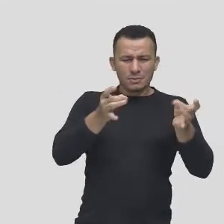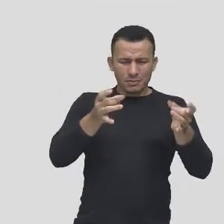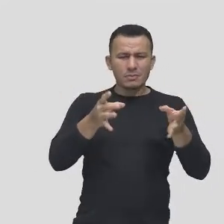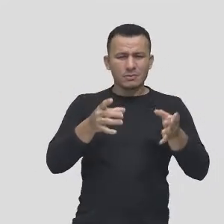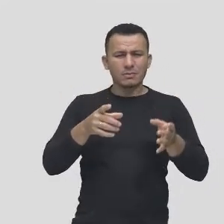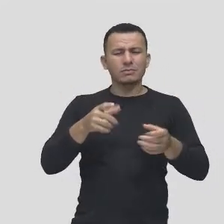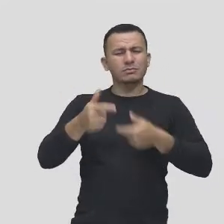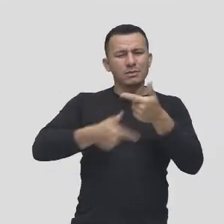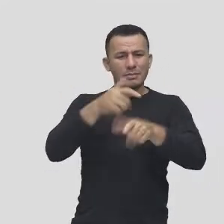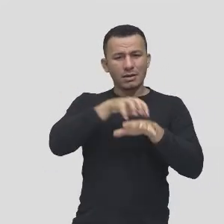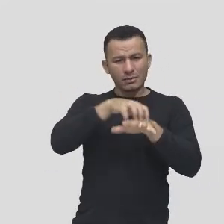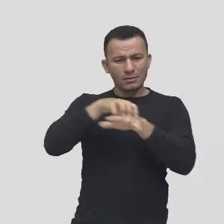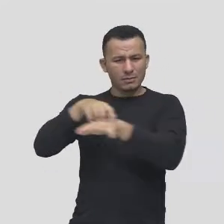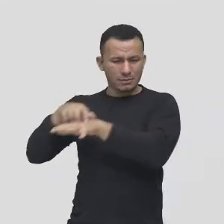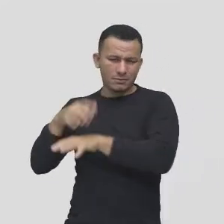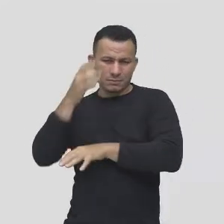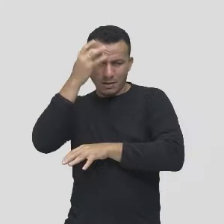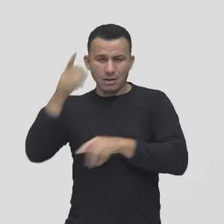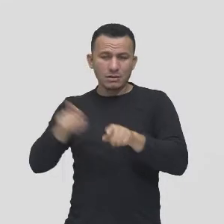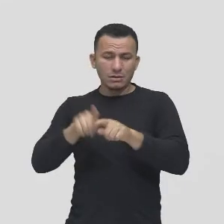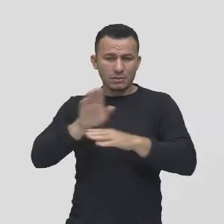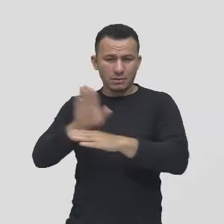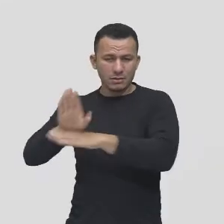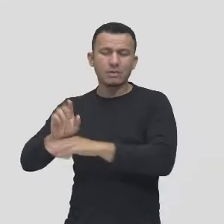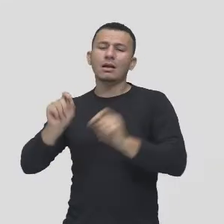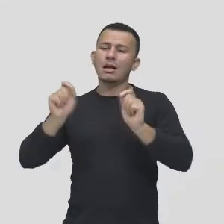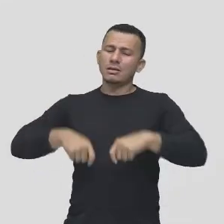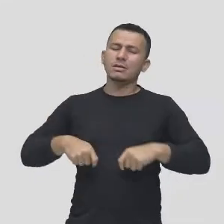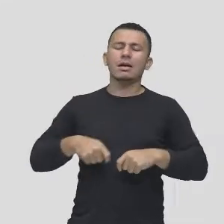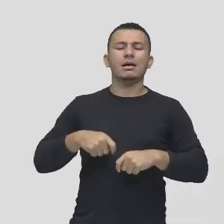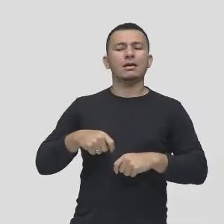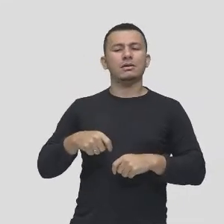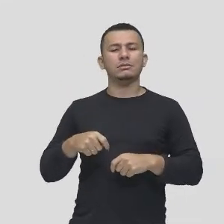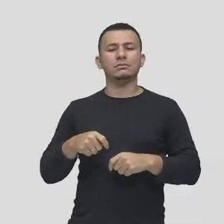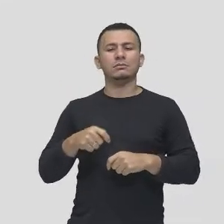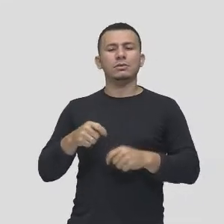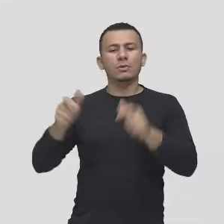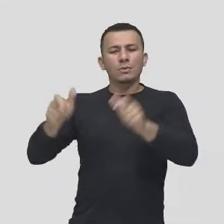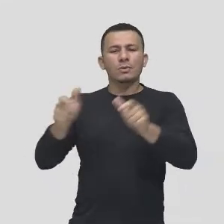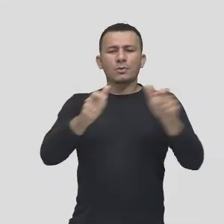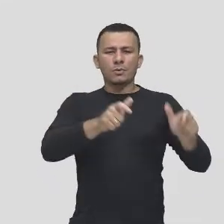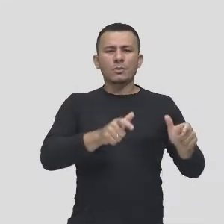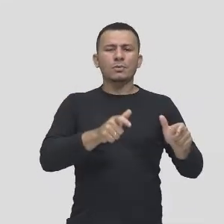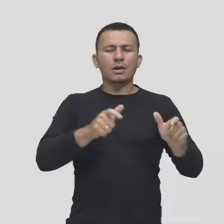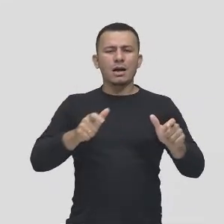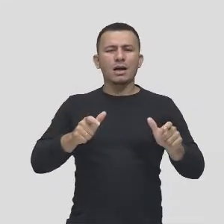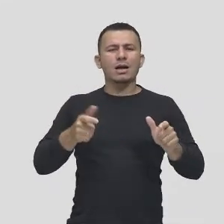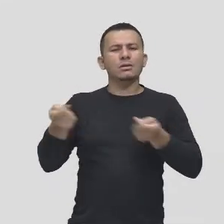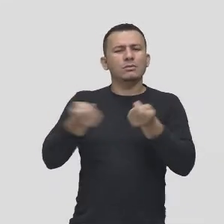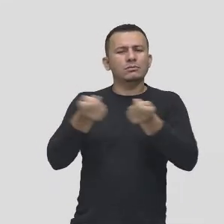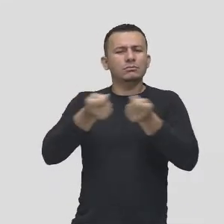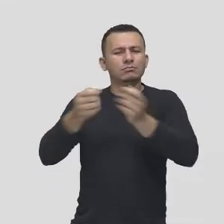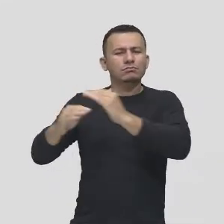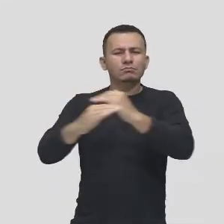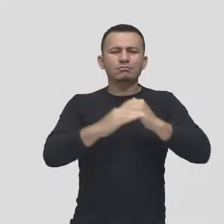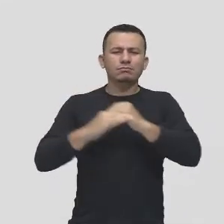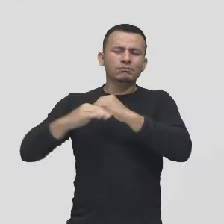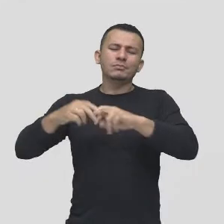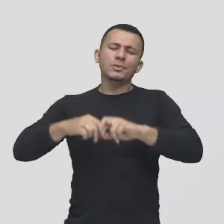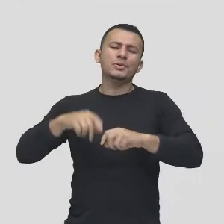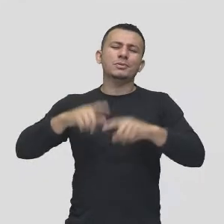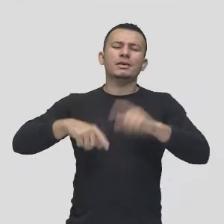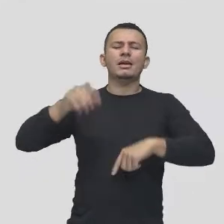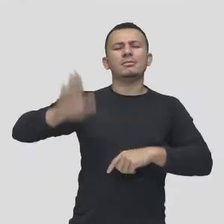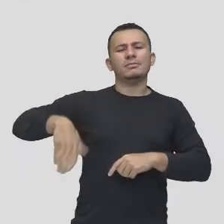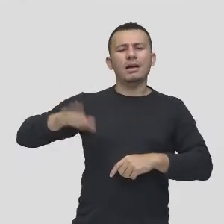trânsito de produtos e serviços, promover condições para que haja um ambiente de competição equilibrada, já que fica mais barato,